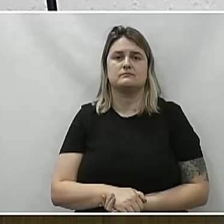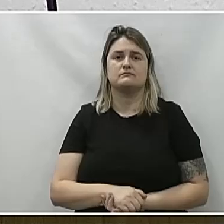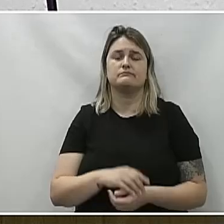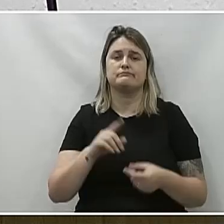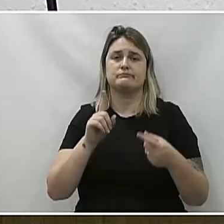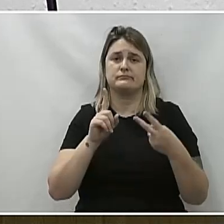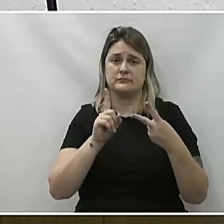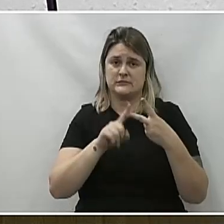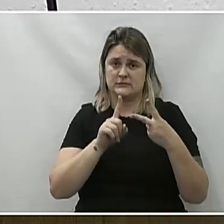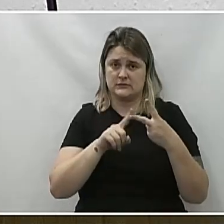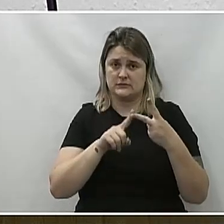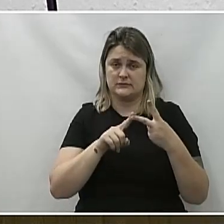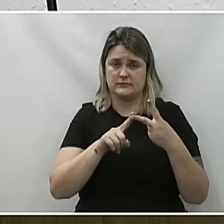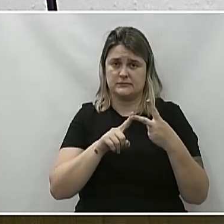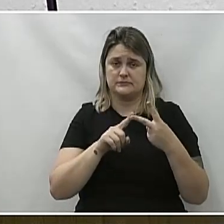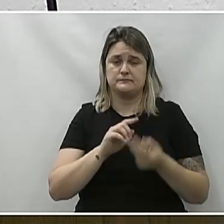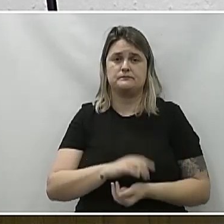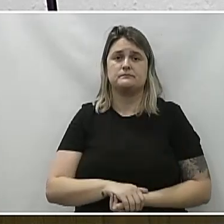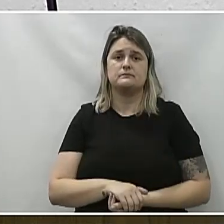Outra questão é que assim, ó,